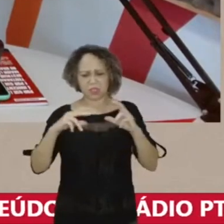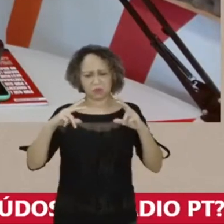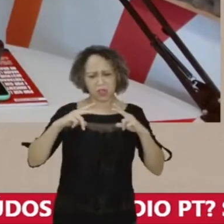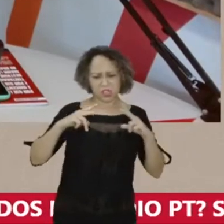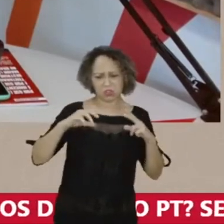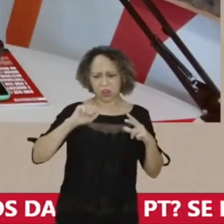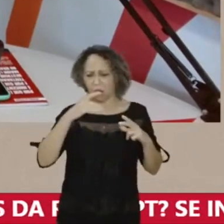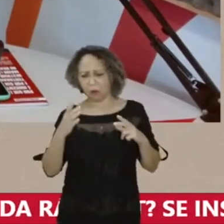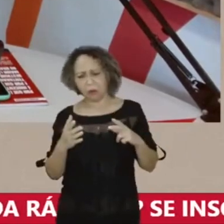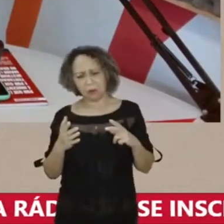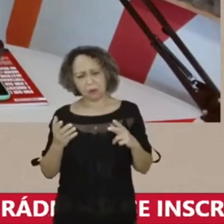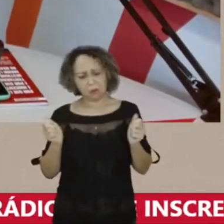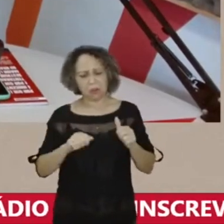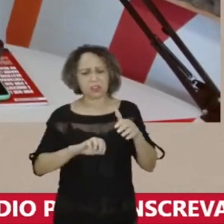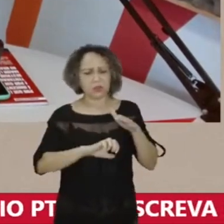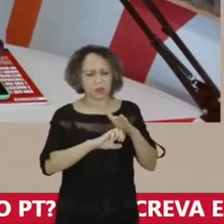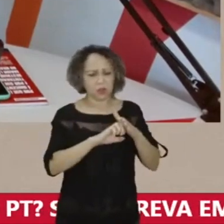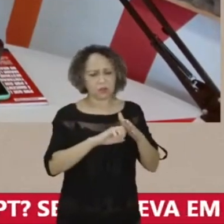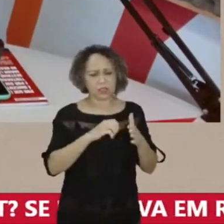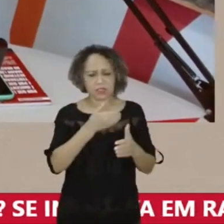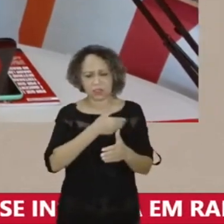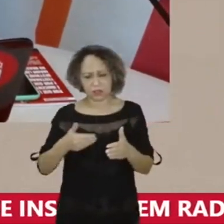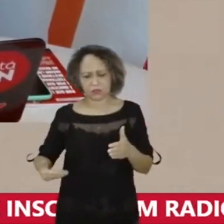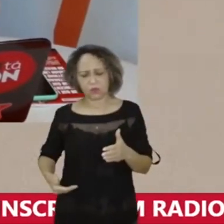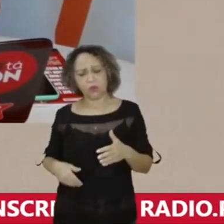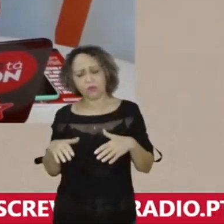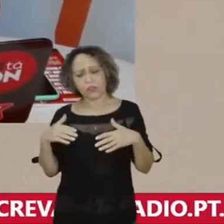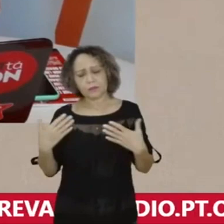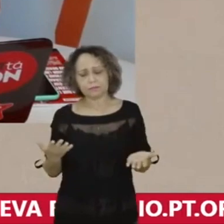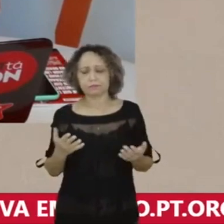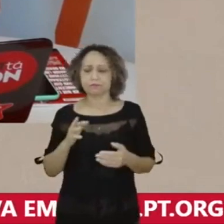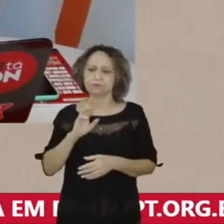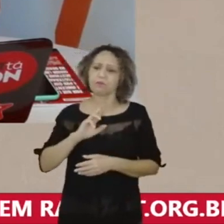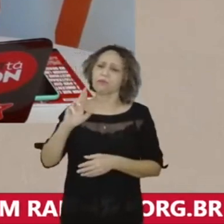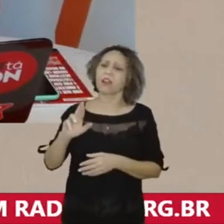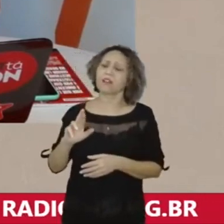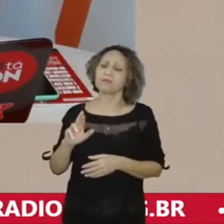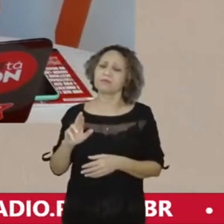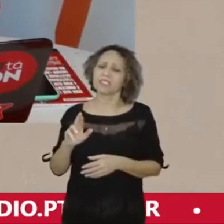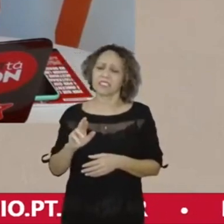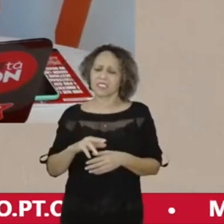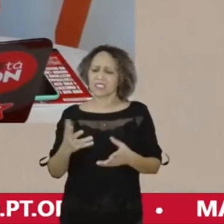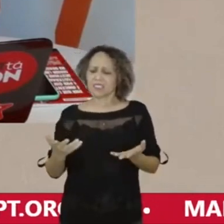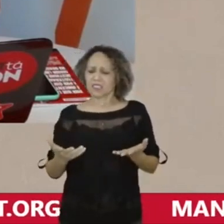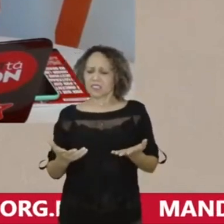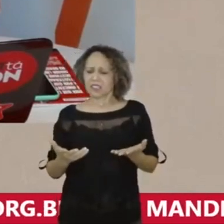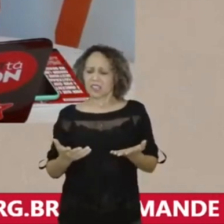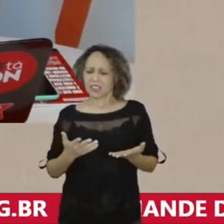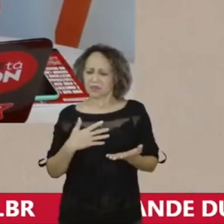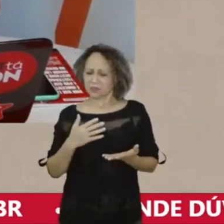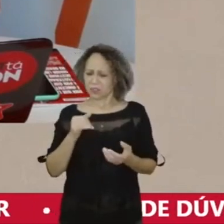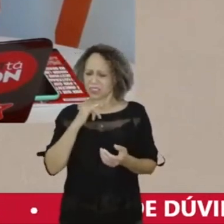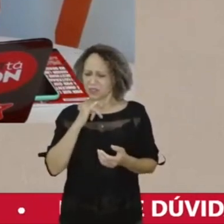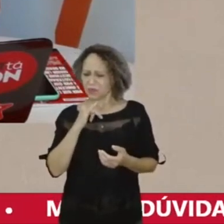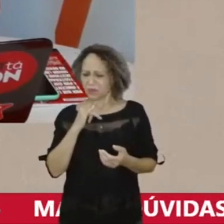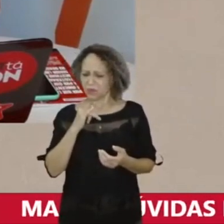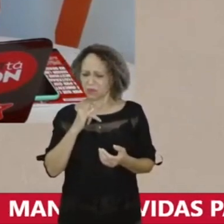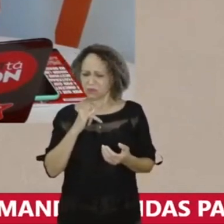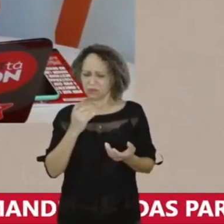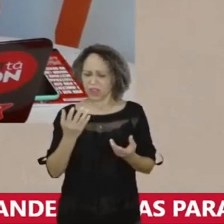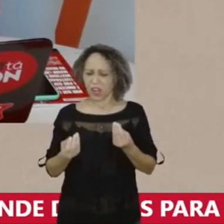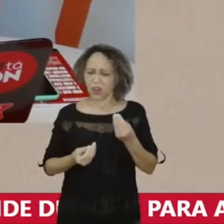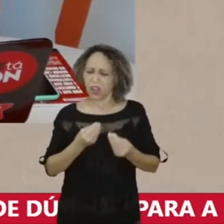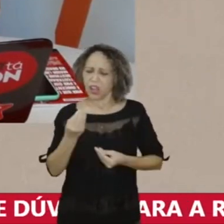Isso precisa, hoje, a literatura econômica, né, já superou em muito essa ideia de oposição entre investimento público